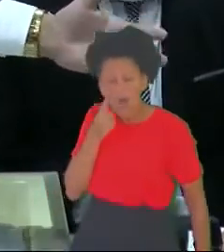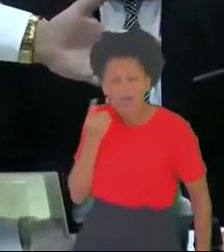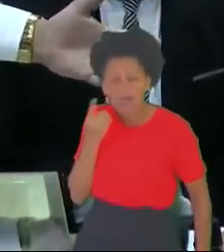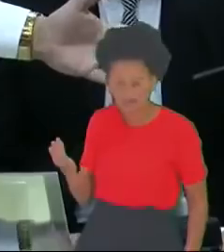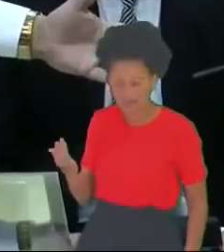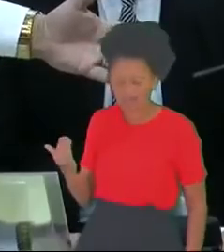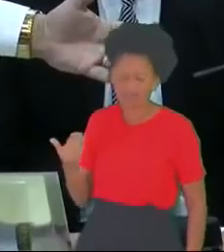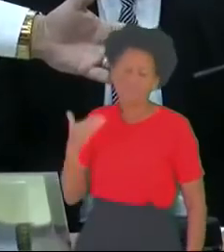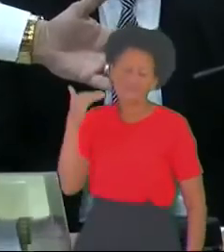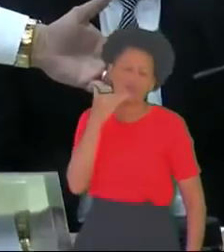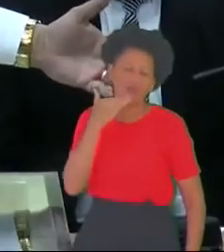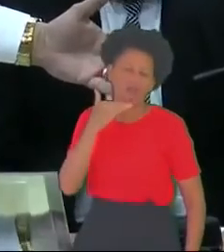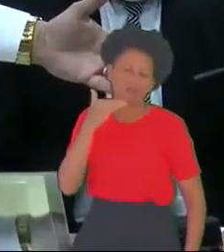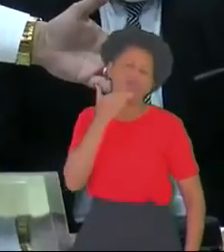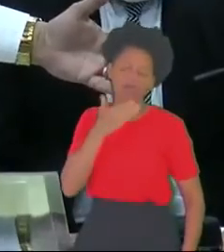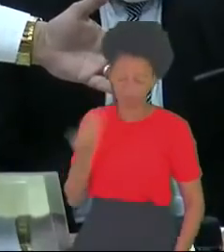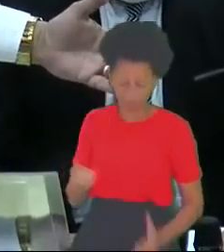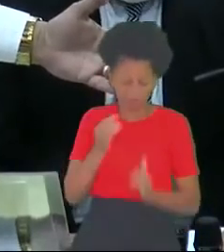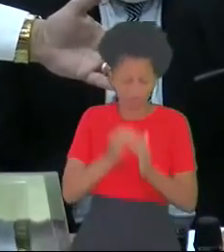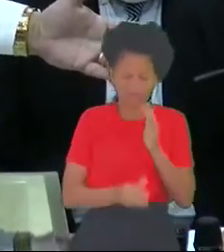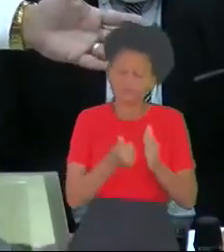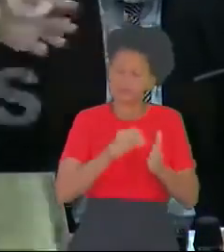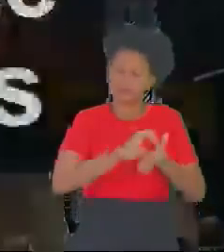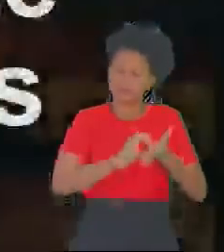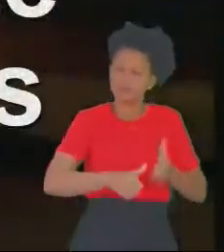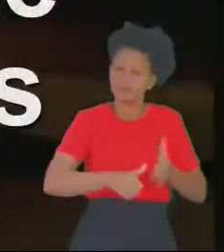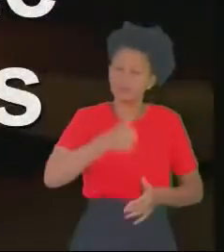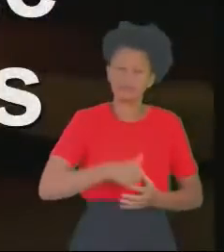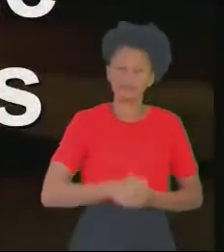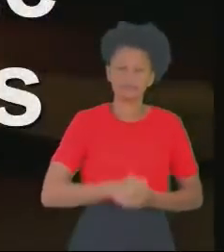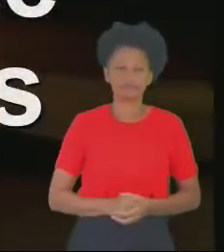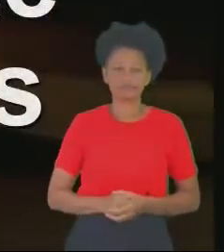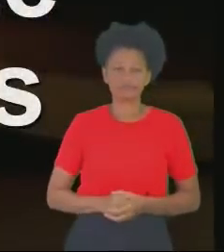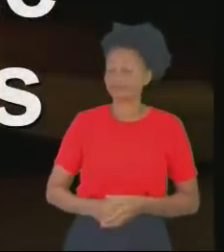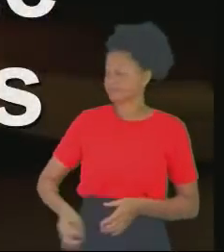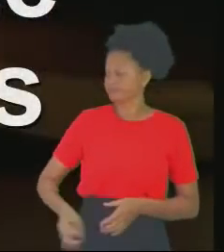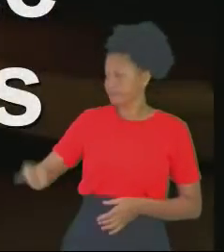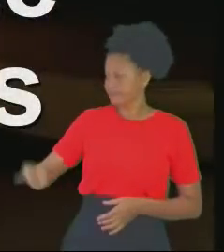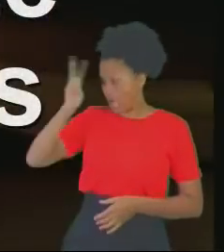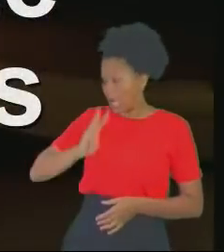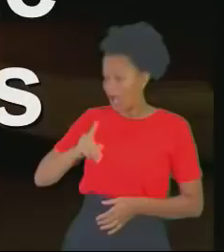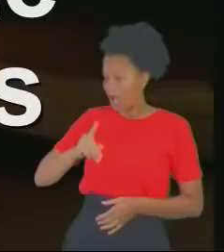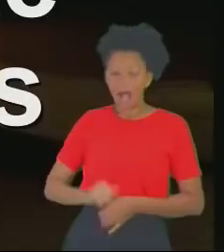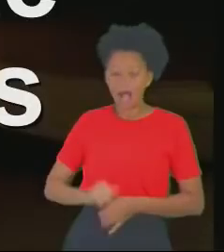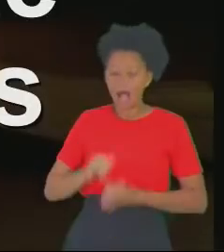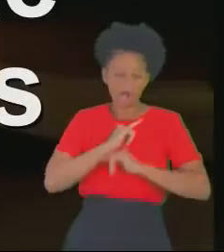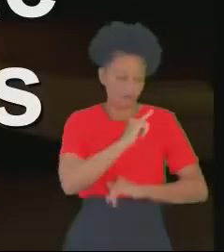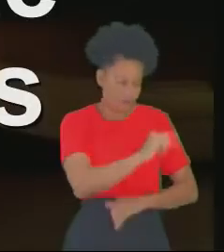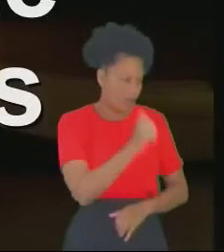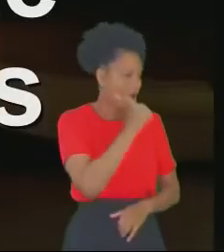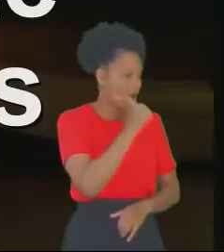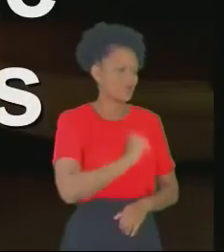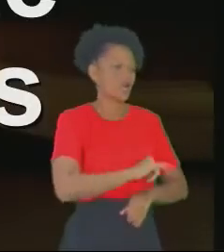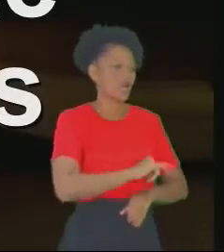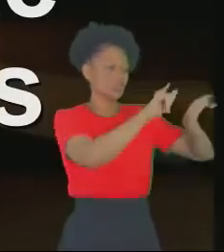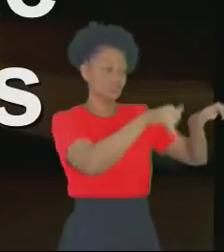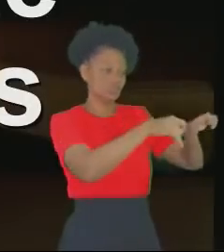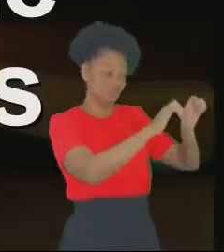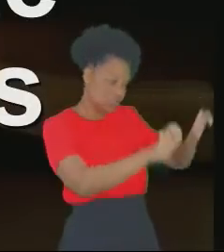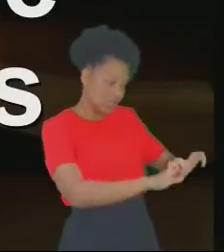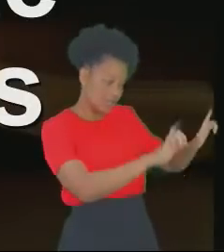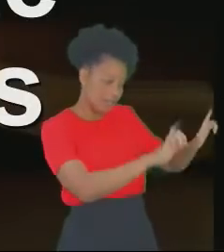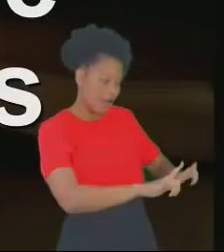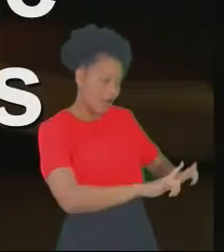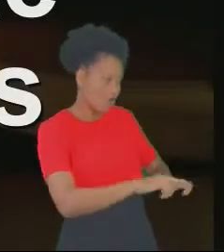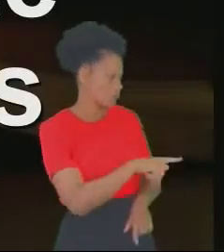humano. Capítulo 19, versículo 1. E Acabe fez saber a Jezabel tudo quanto Elias